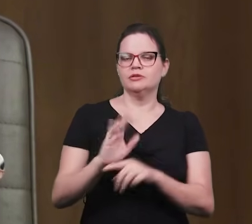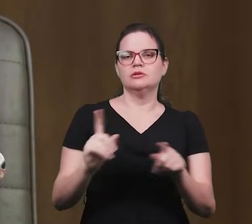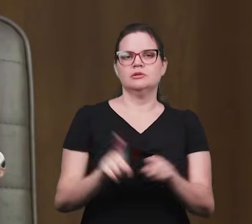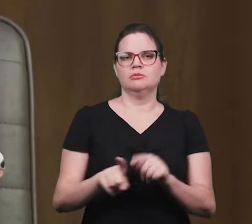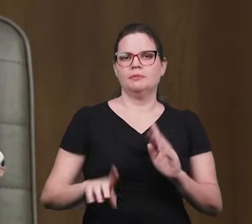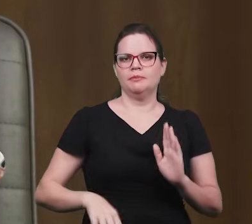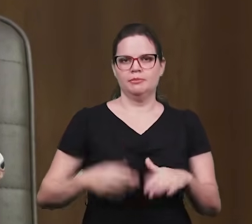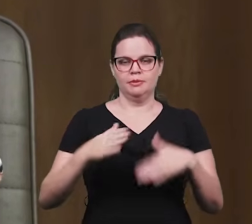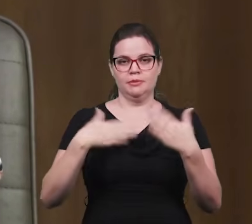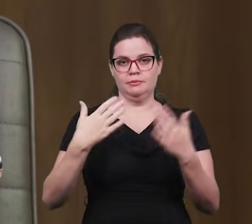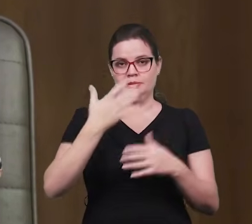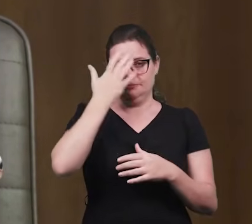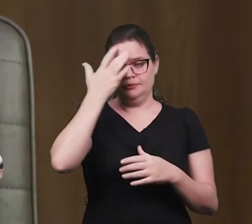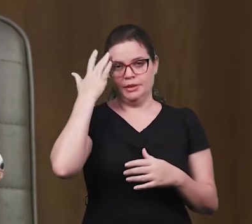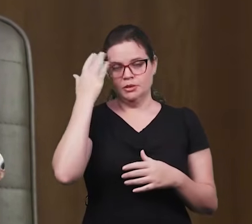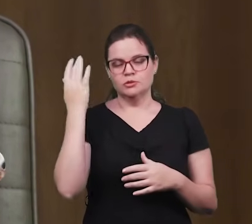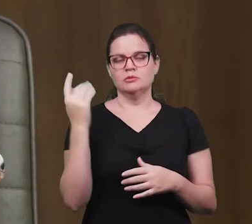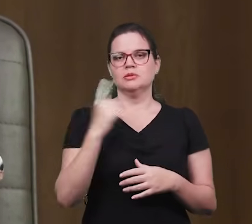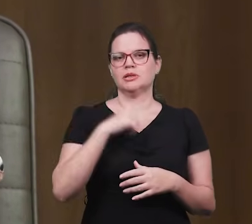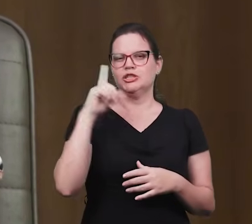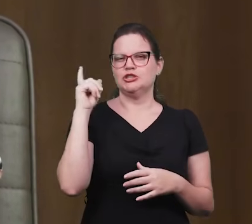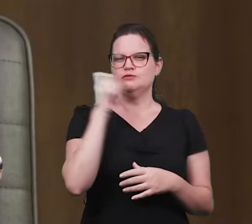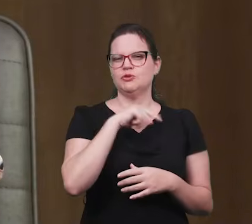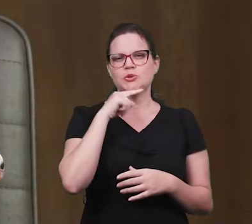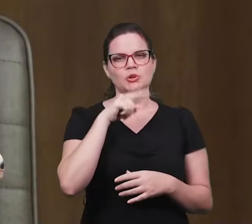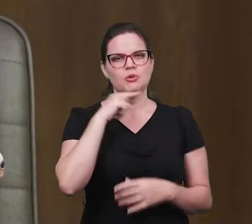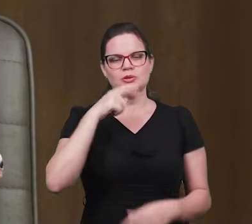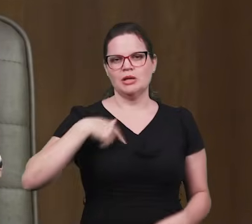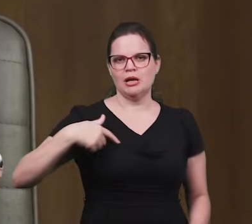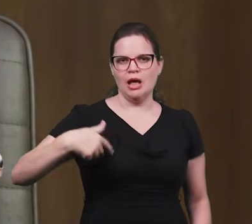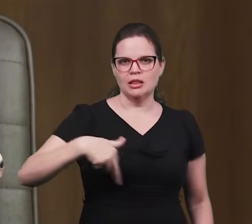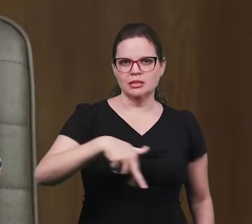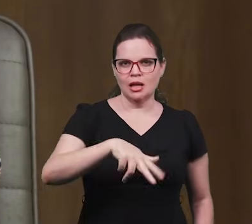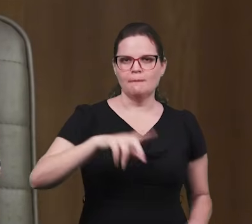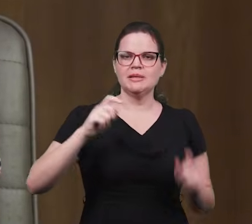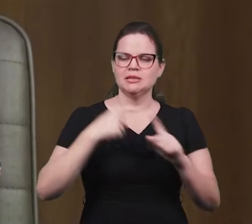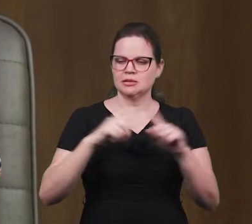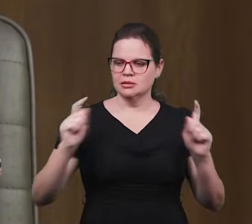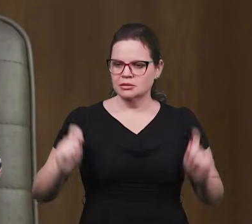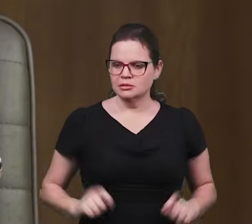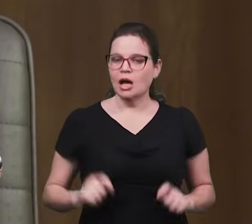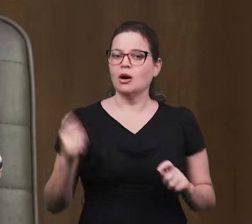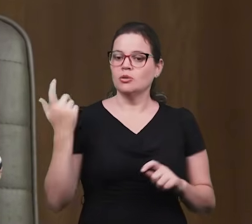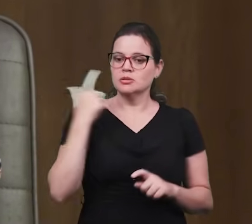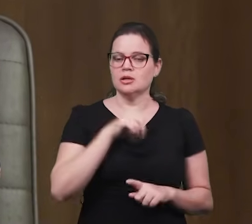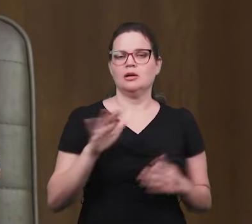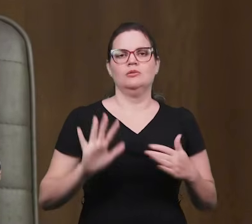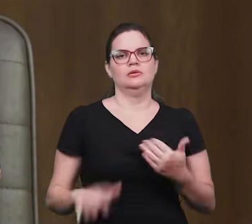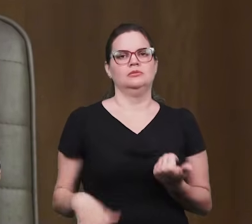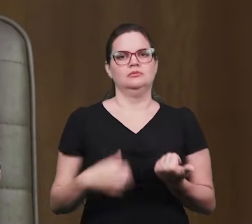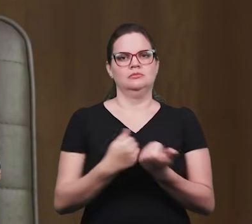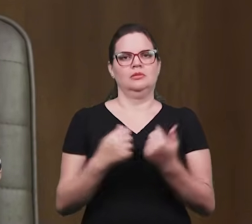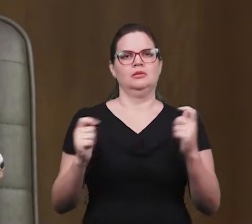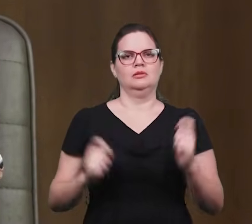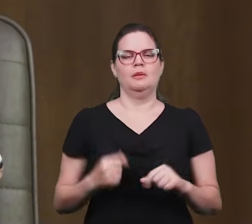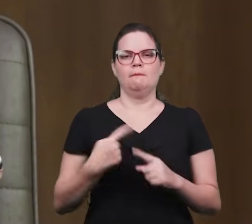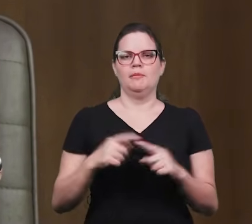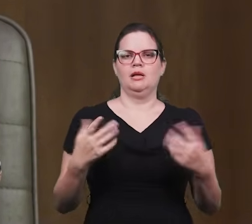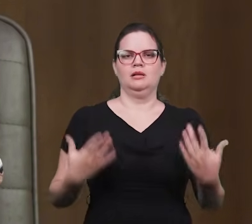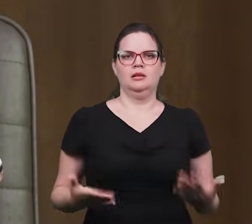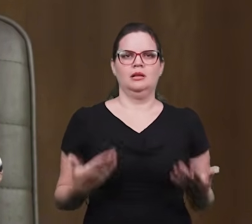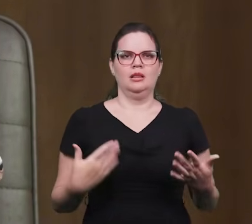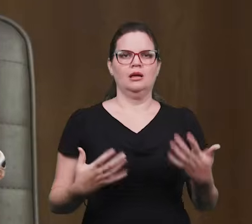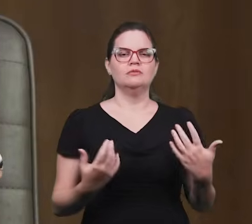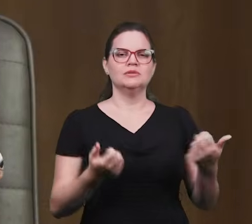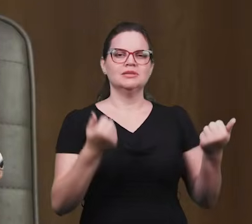que pessoas com mobilidade reduzida caminhem, realizem tarefas cotidianas são mais leves.